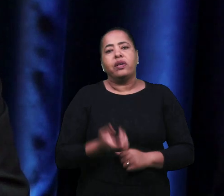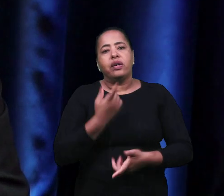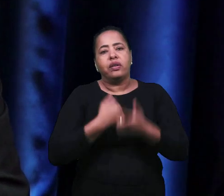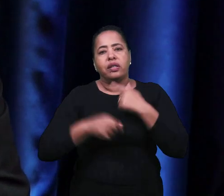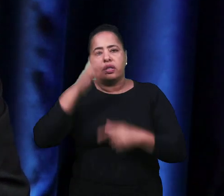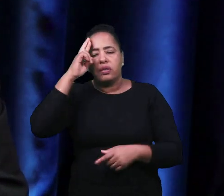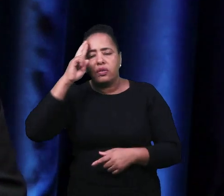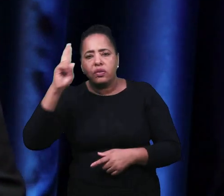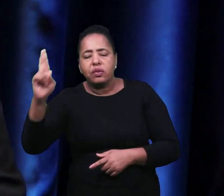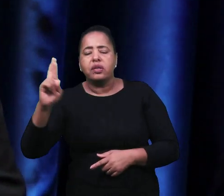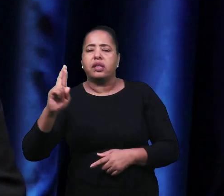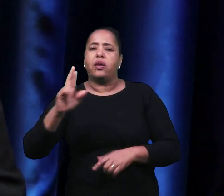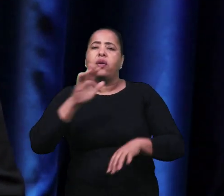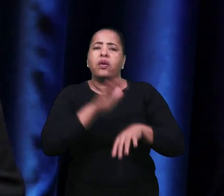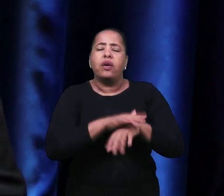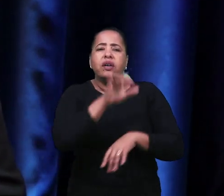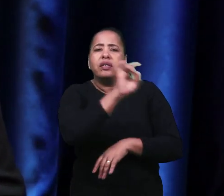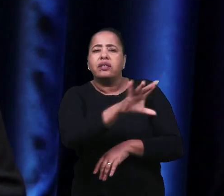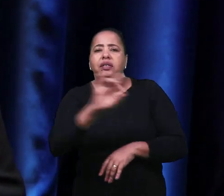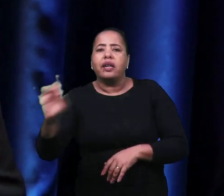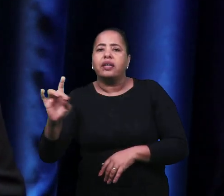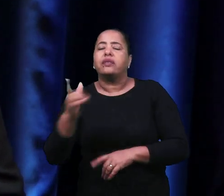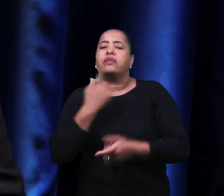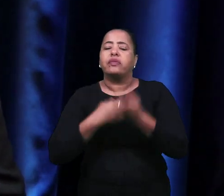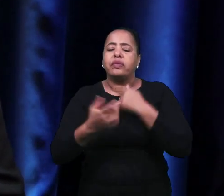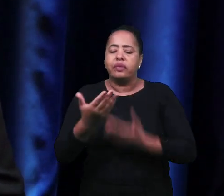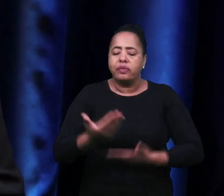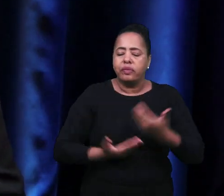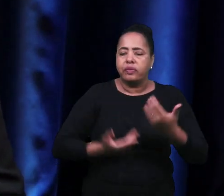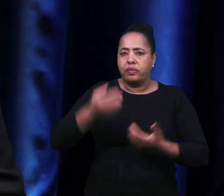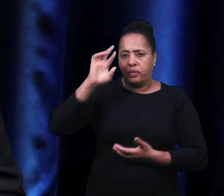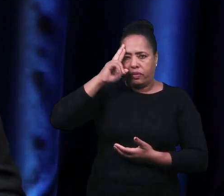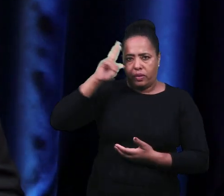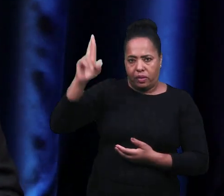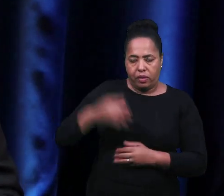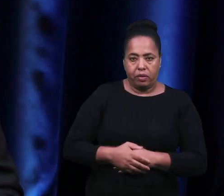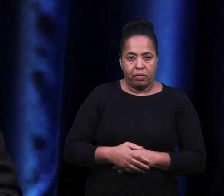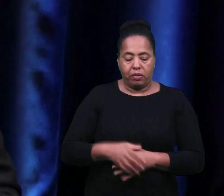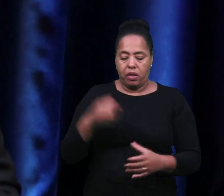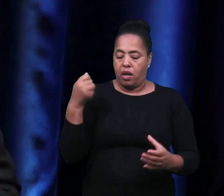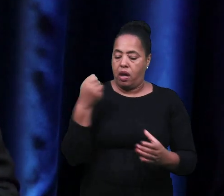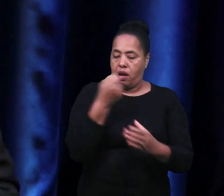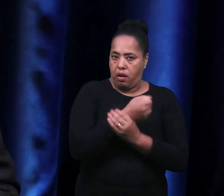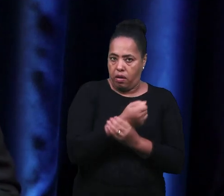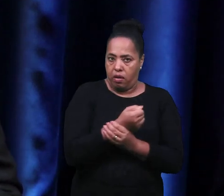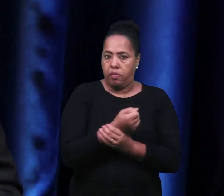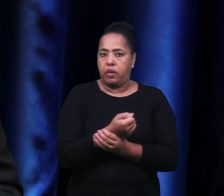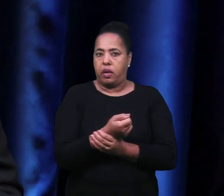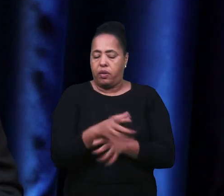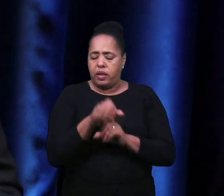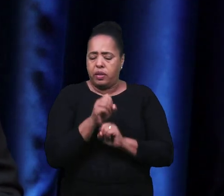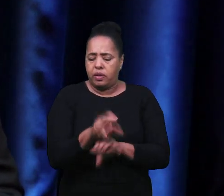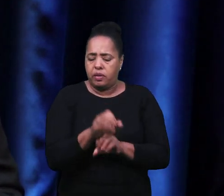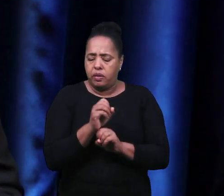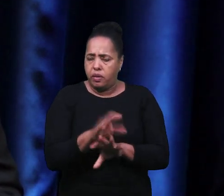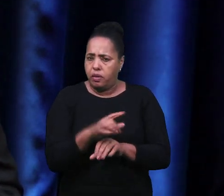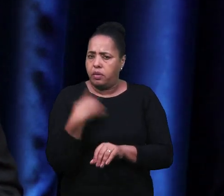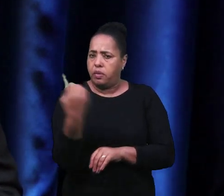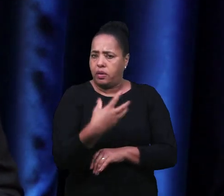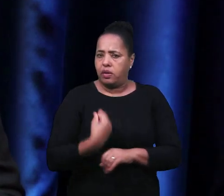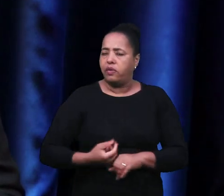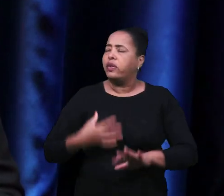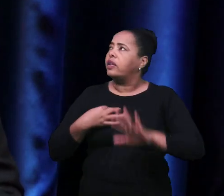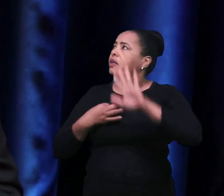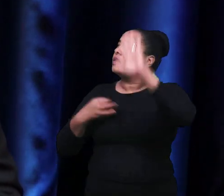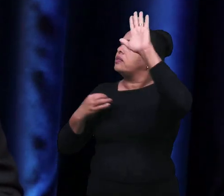cada um daquele que se propõe a servir ao Senhor. Abraão deixa para nós aqui essa lição, dizendo, eis-me